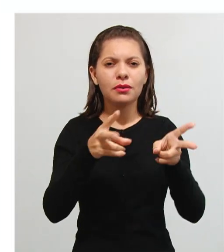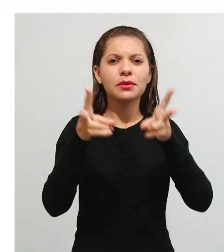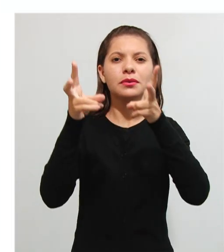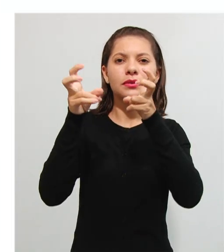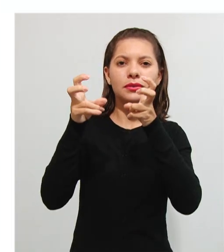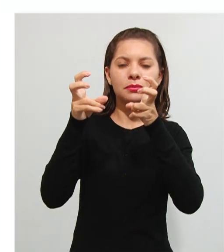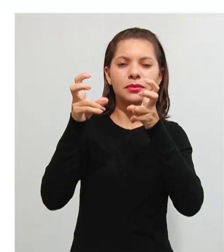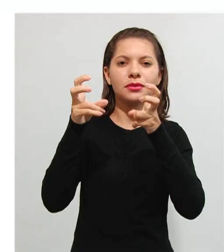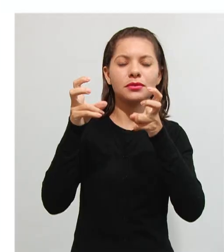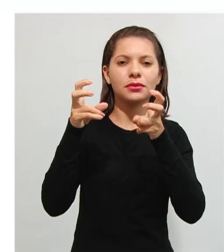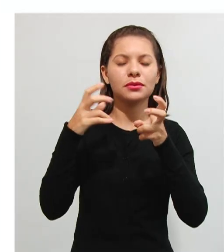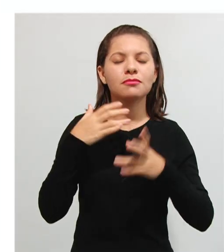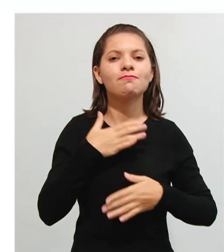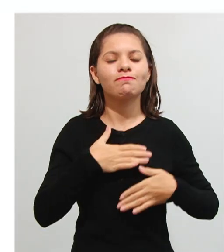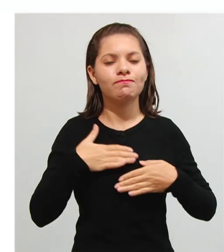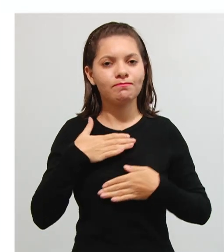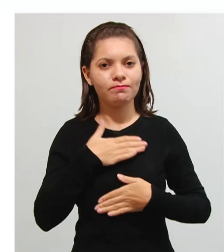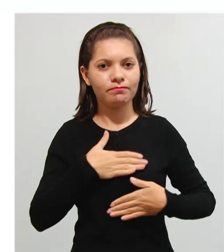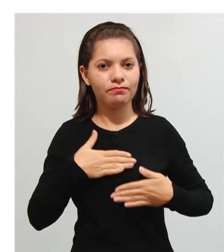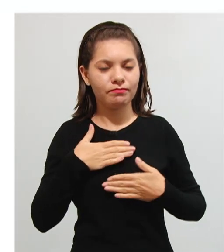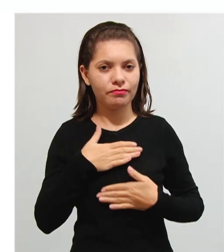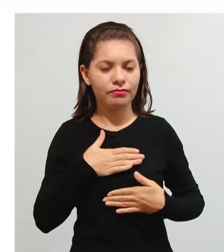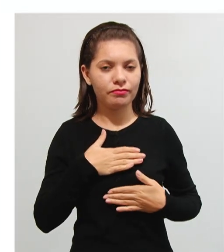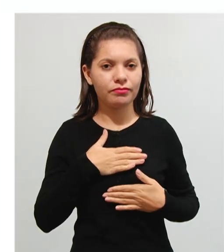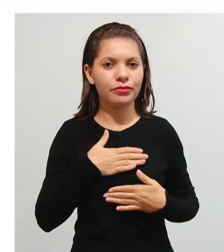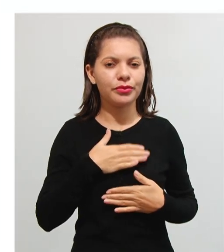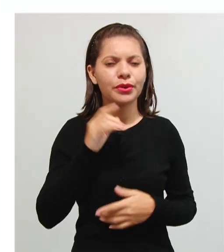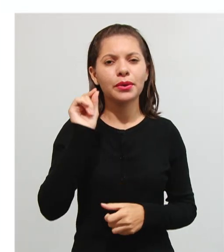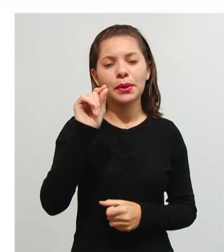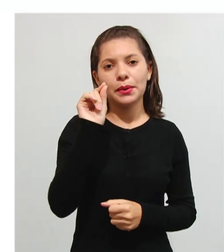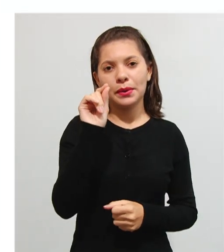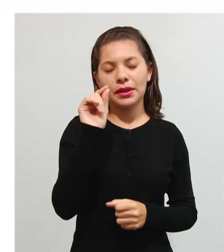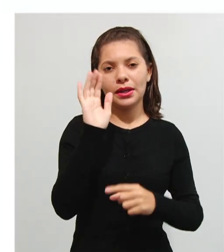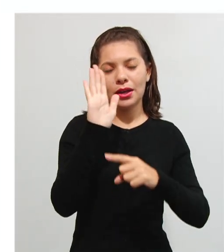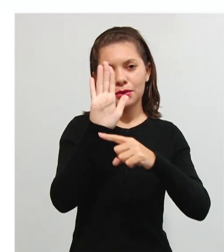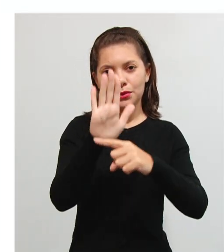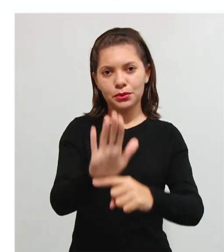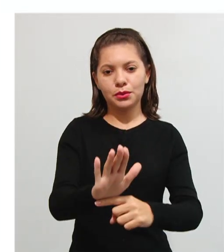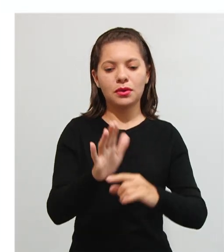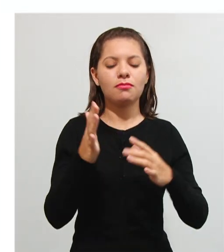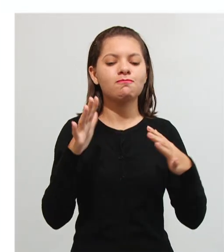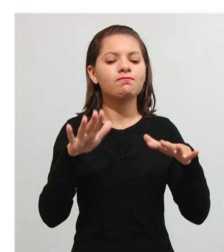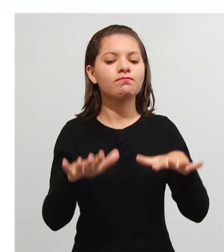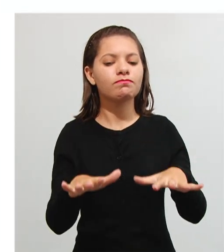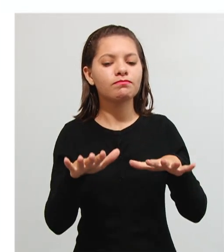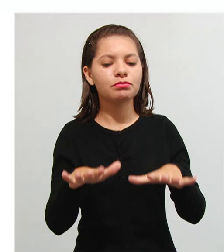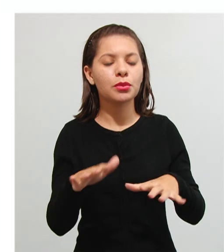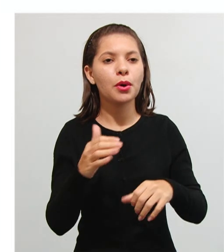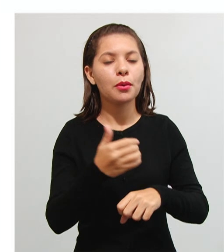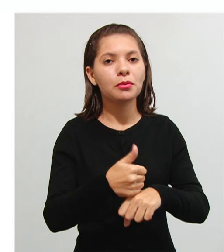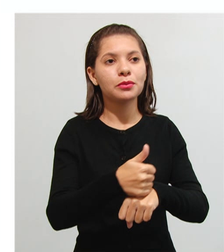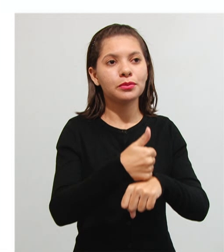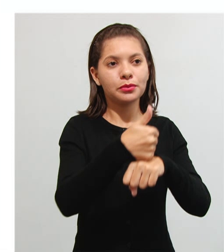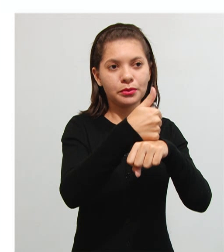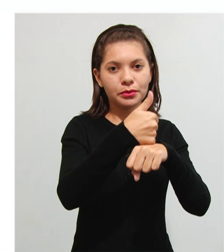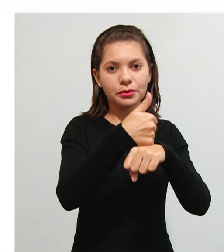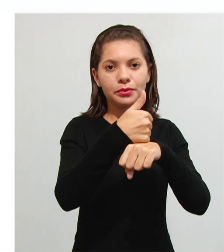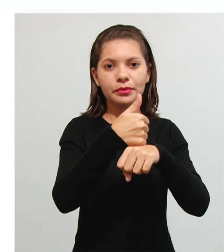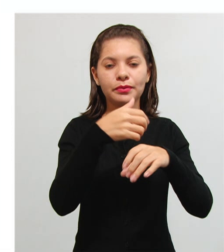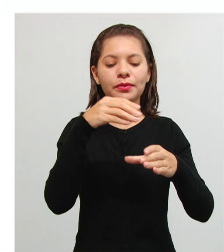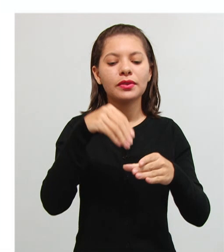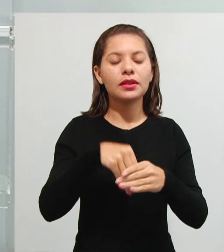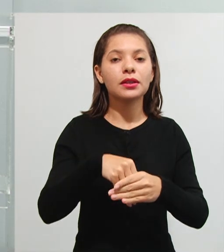a satisfação e são o que mais ajuda a manter os profissionais dentro das organizações né